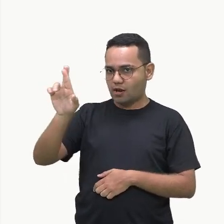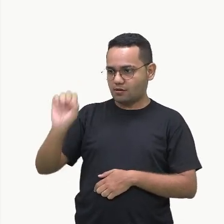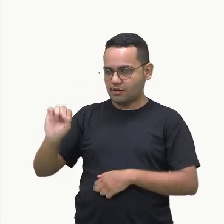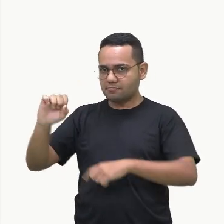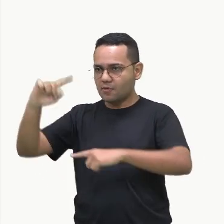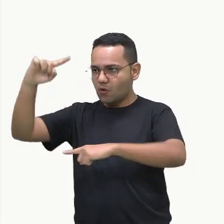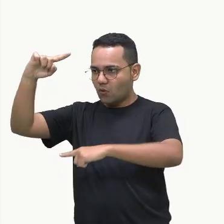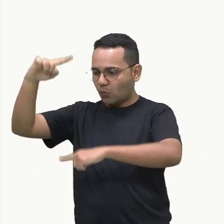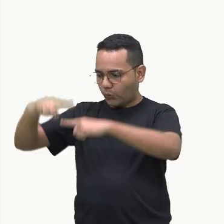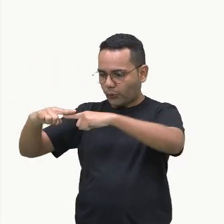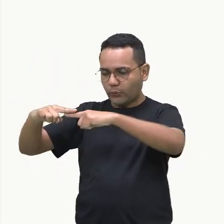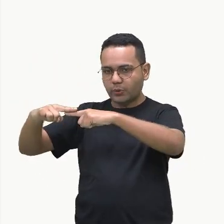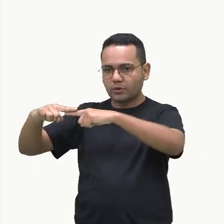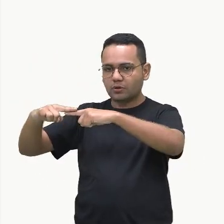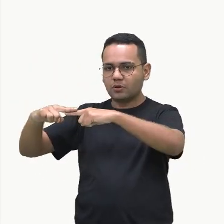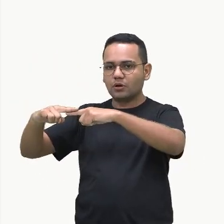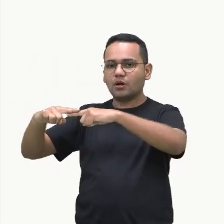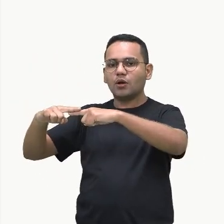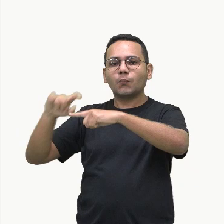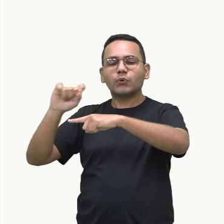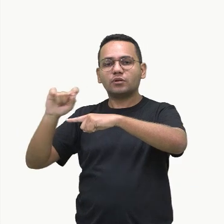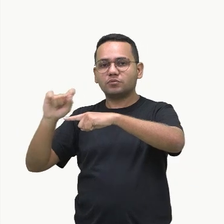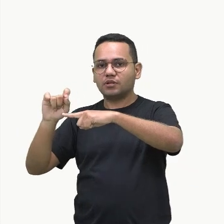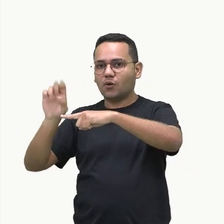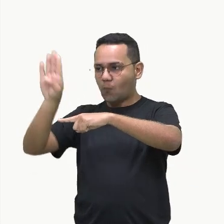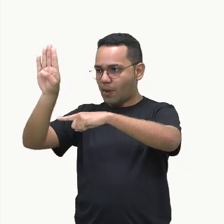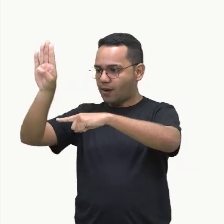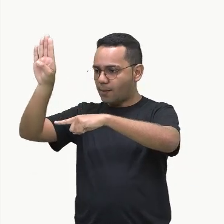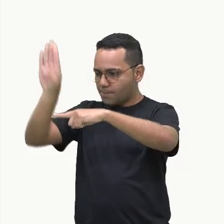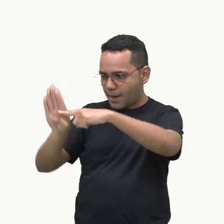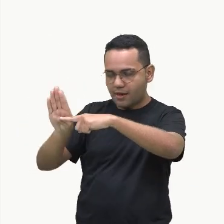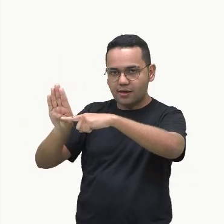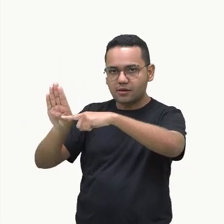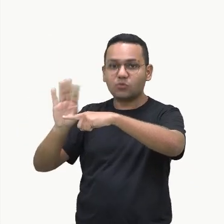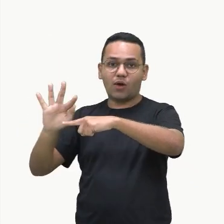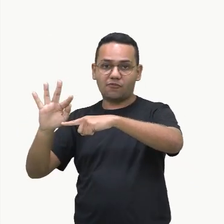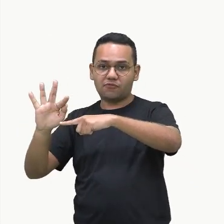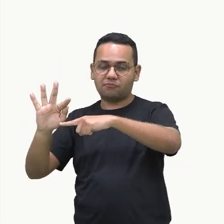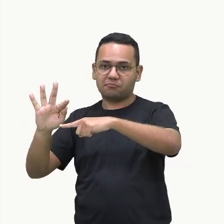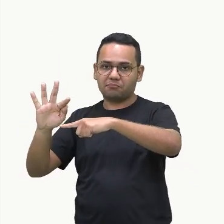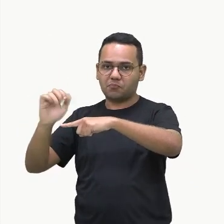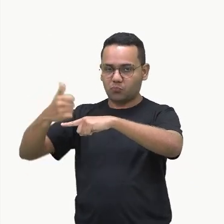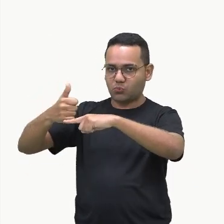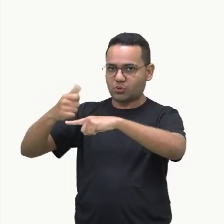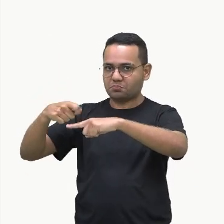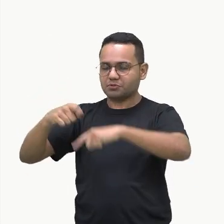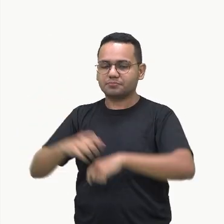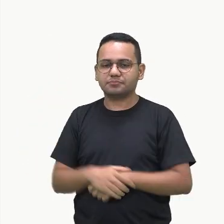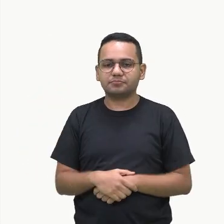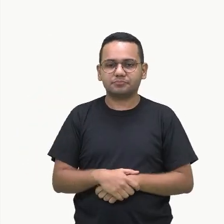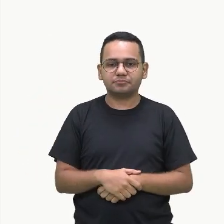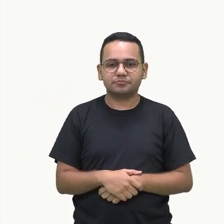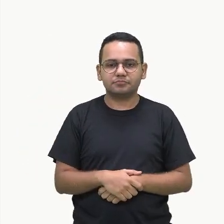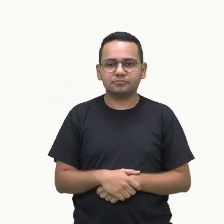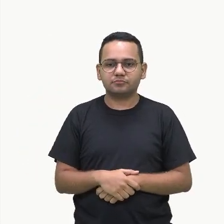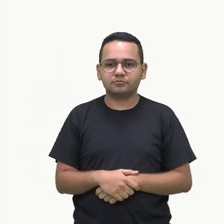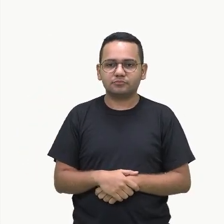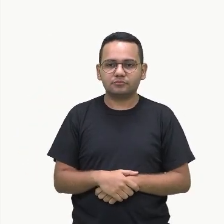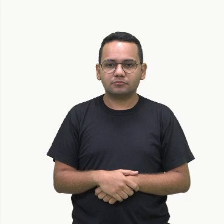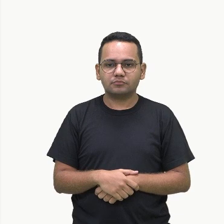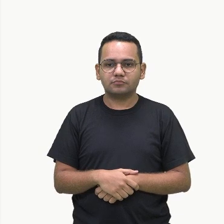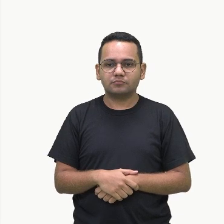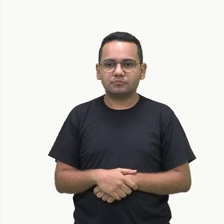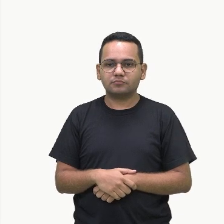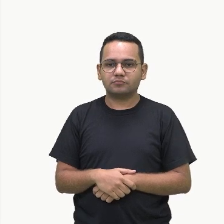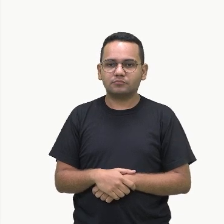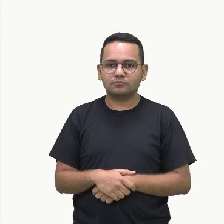B ocuparia o lugar do ângulo F. E perceba que o ângulo B está na região externa e